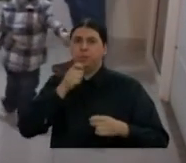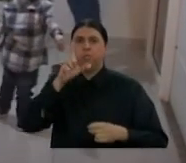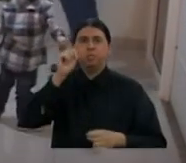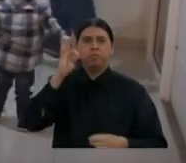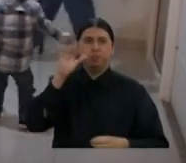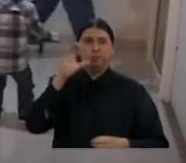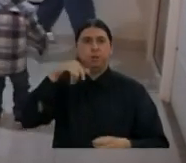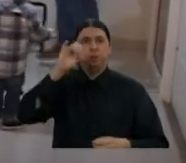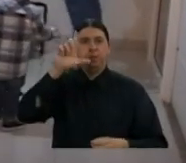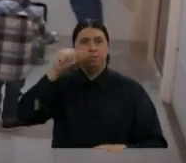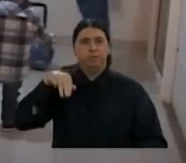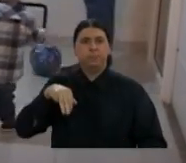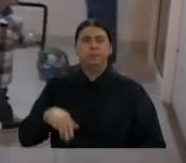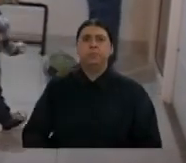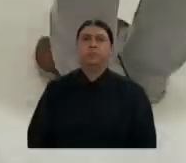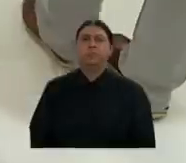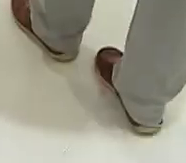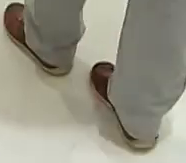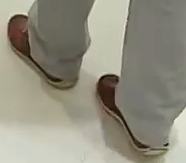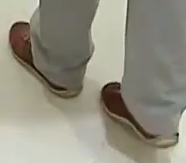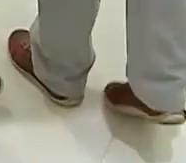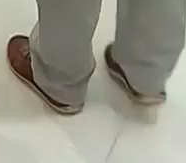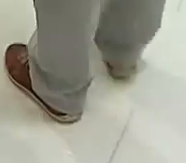a repórter letícia mallmann